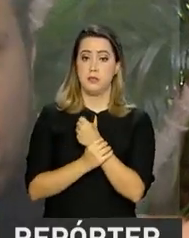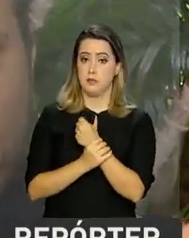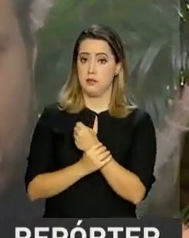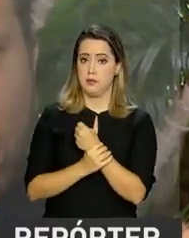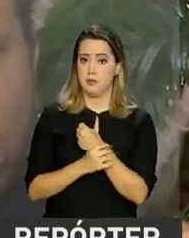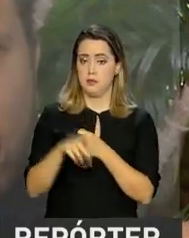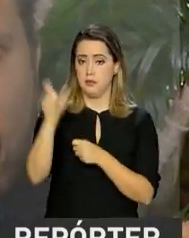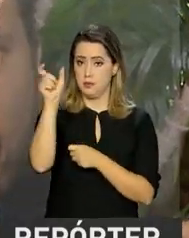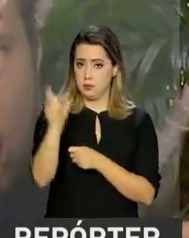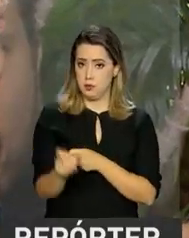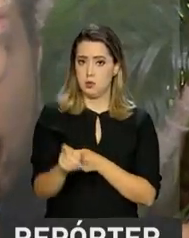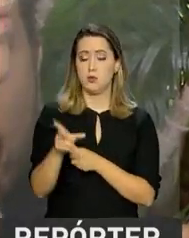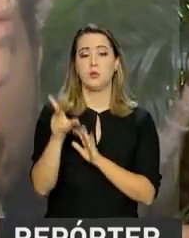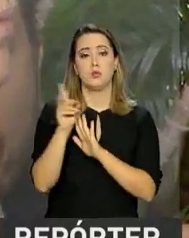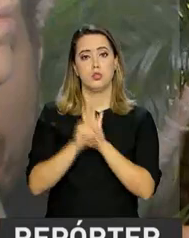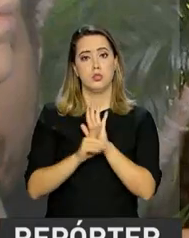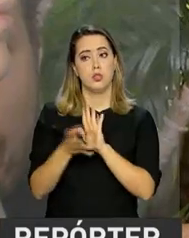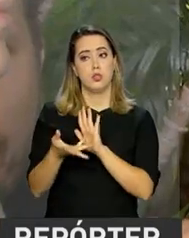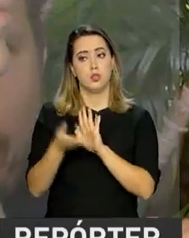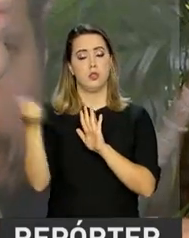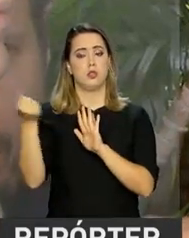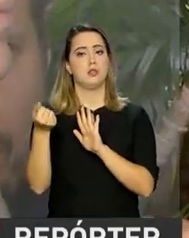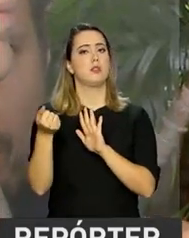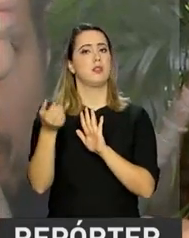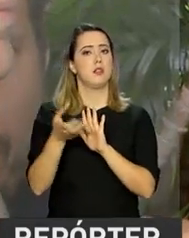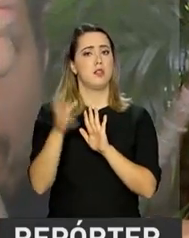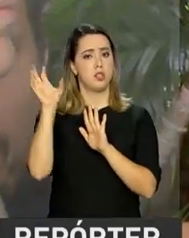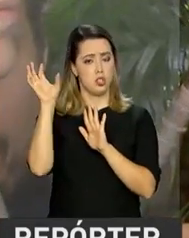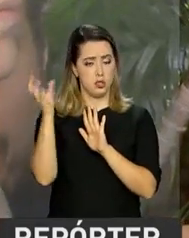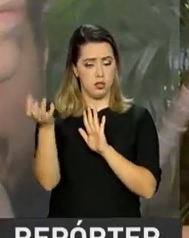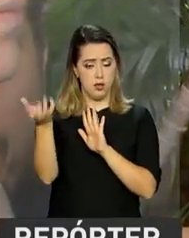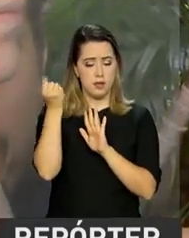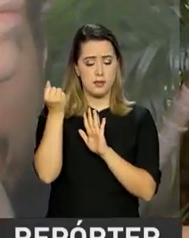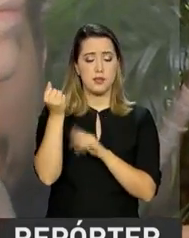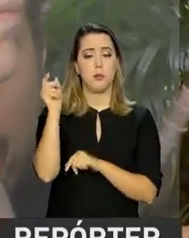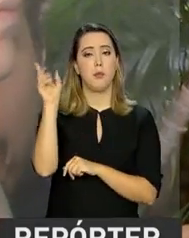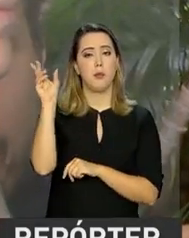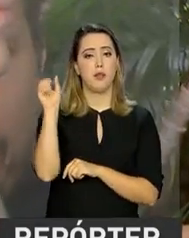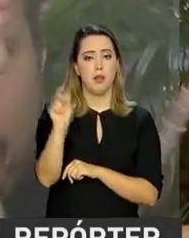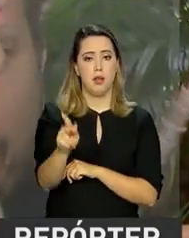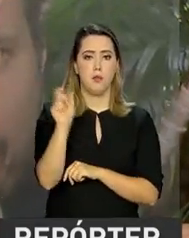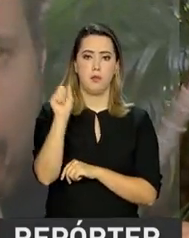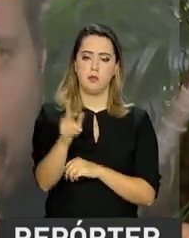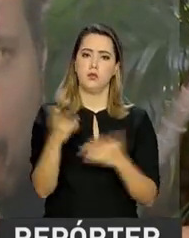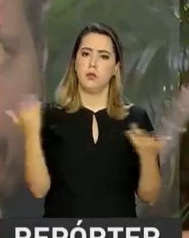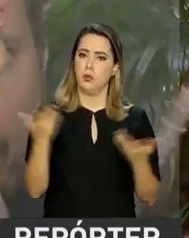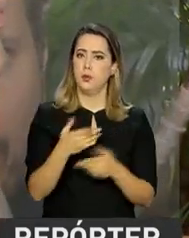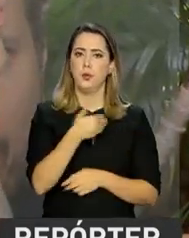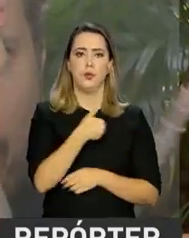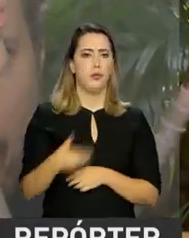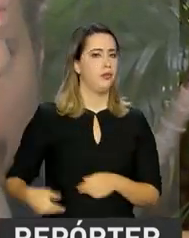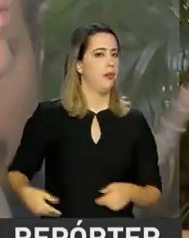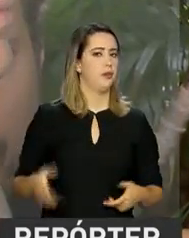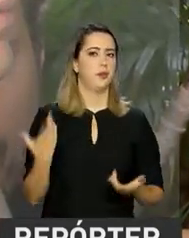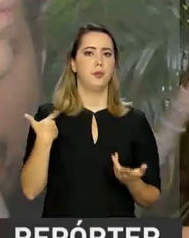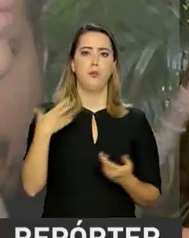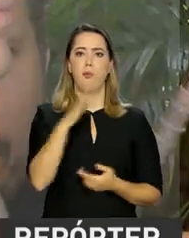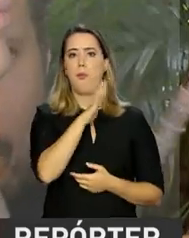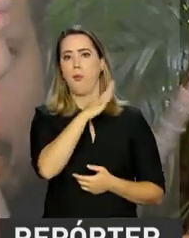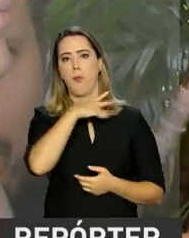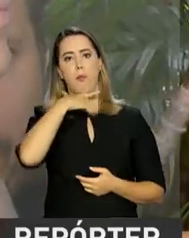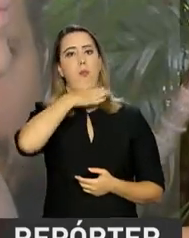o direito de receber a aposentadoria, porque a Previdência quebra, o Estado quebra.